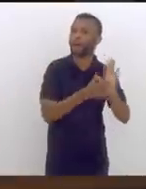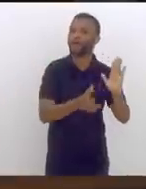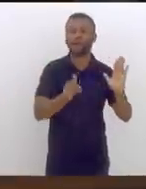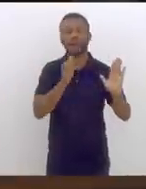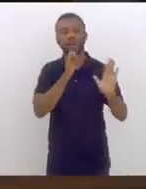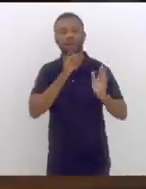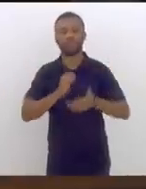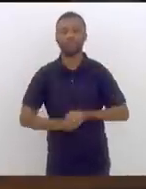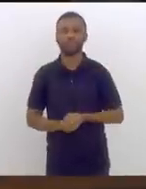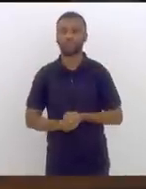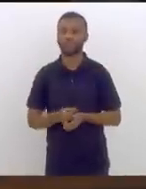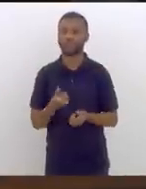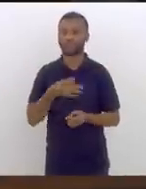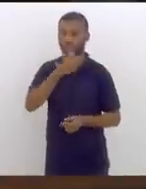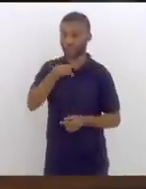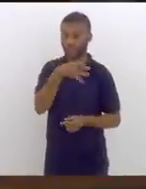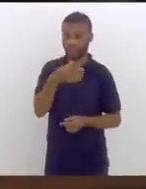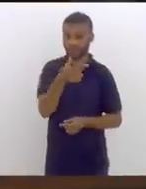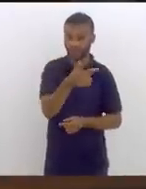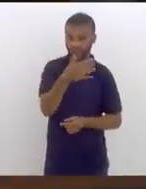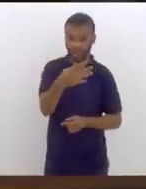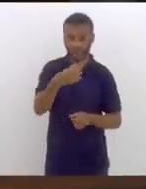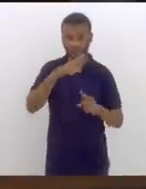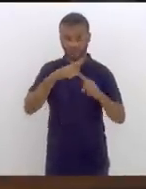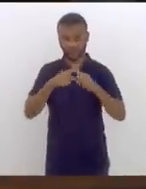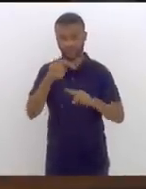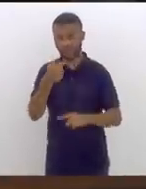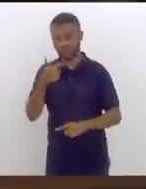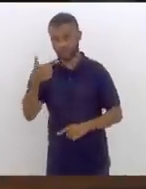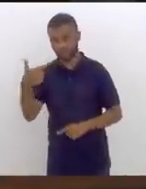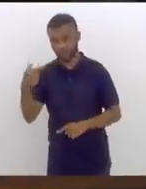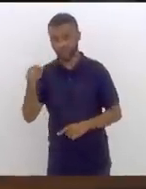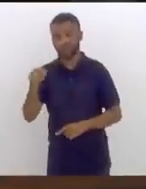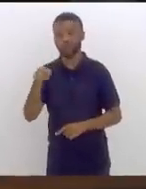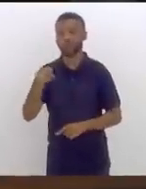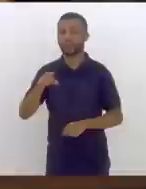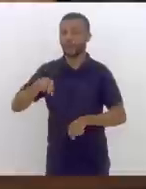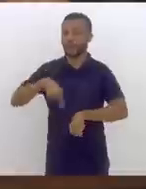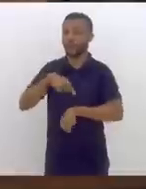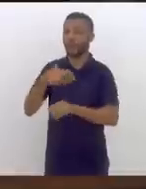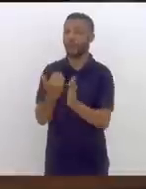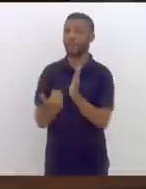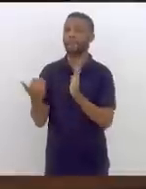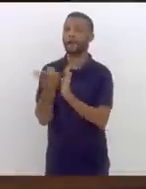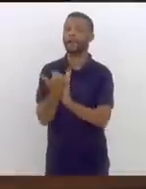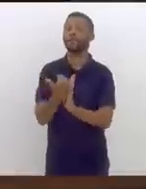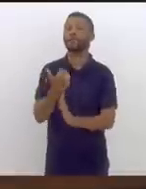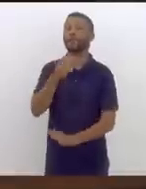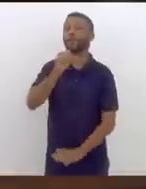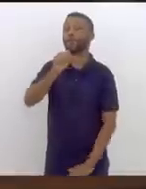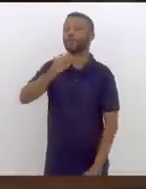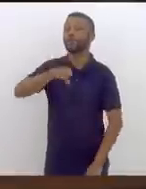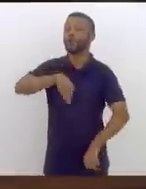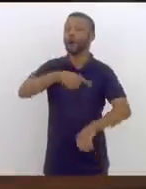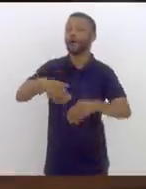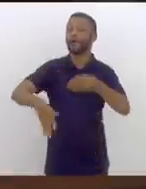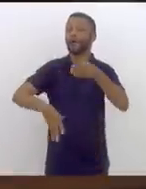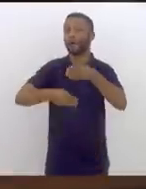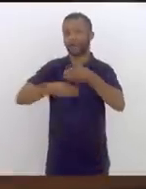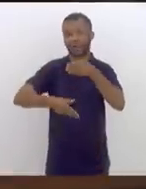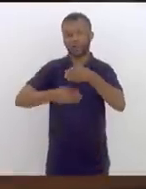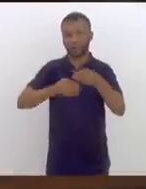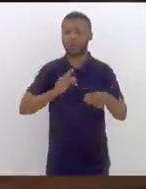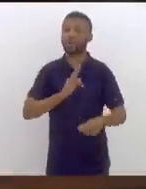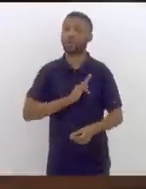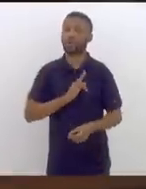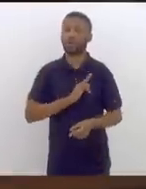na escala 2472 excedem 48 horas né são 48 horas extras que